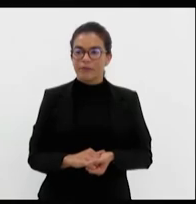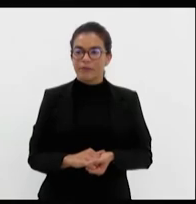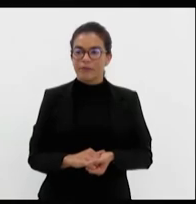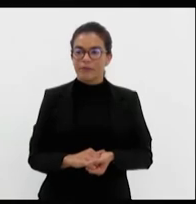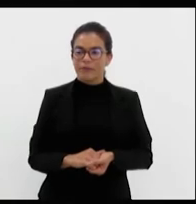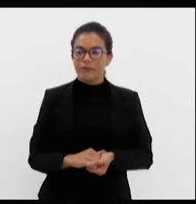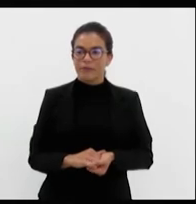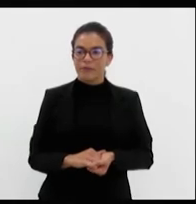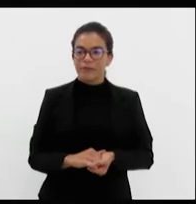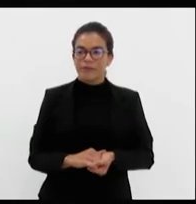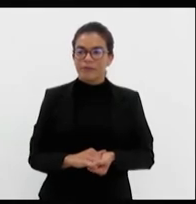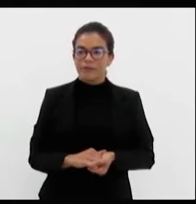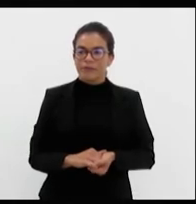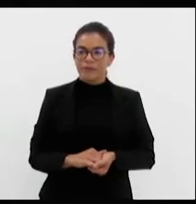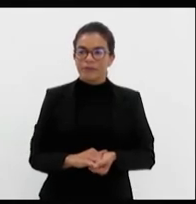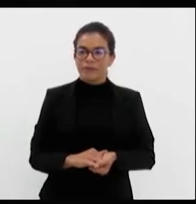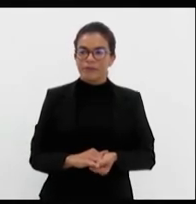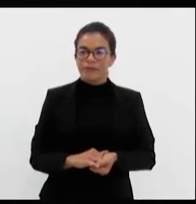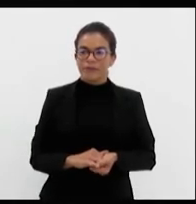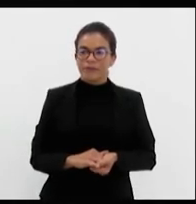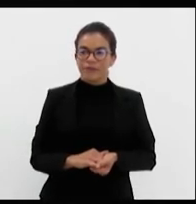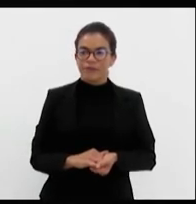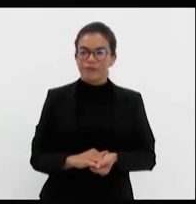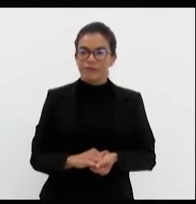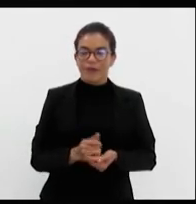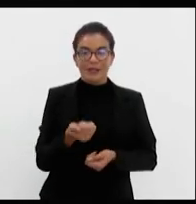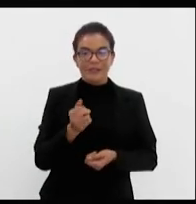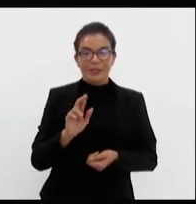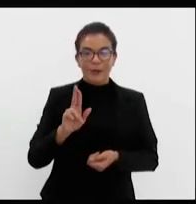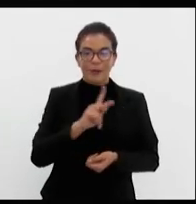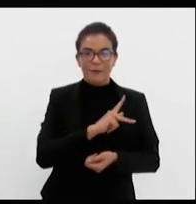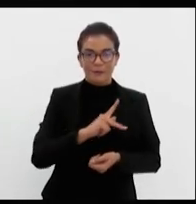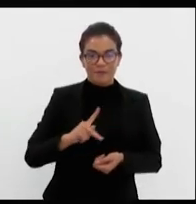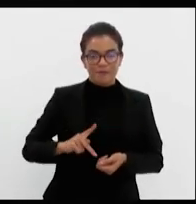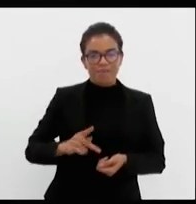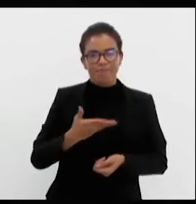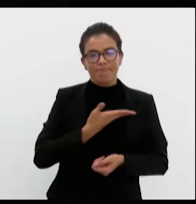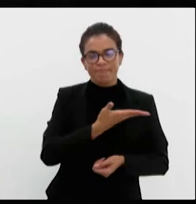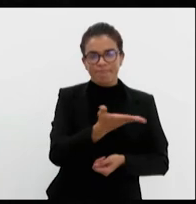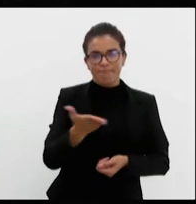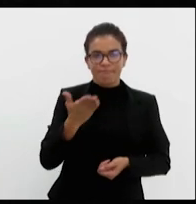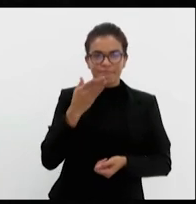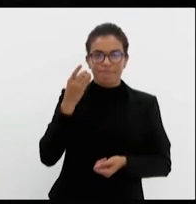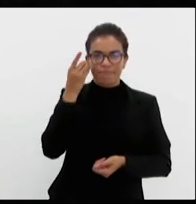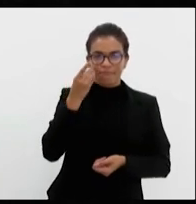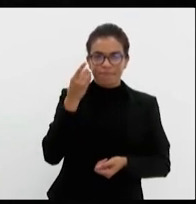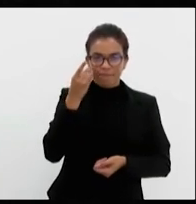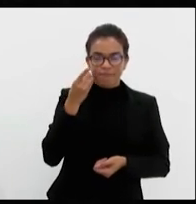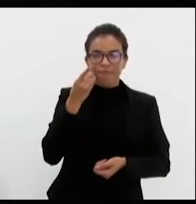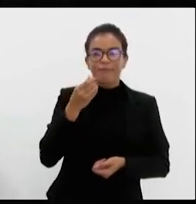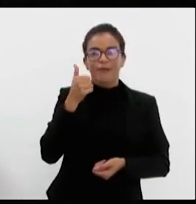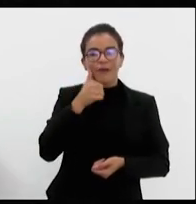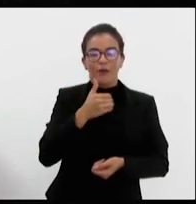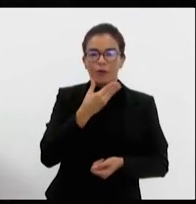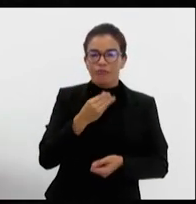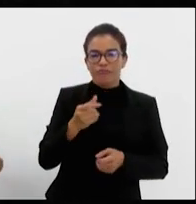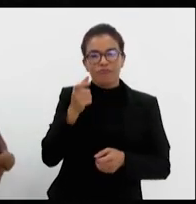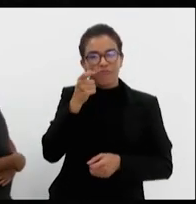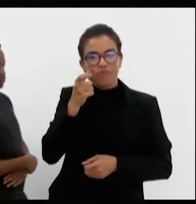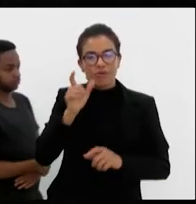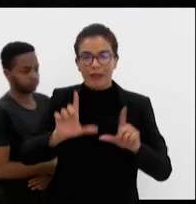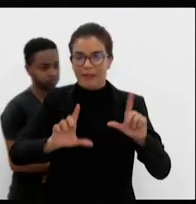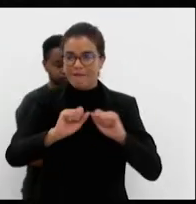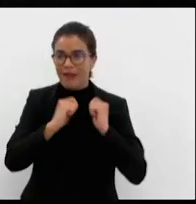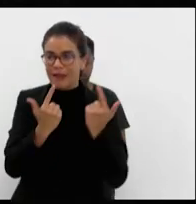Obrigada, presidente. Senhor presidente, colegas deputados e deputadas, quem está nos assistindo pela